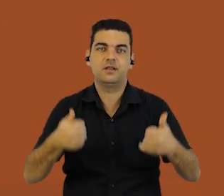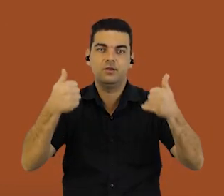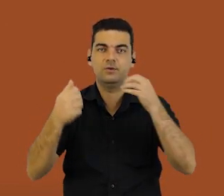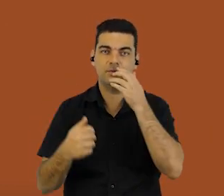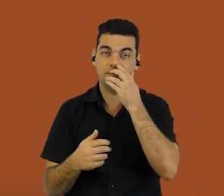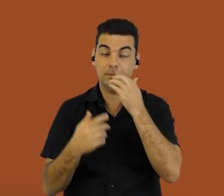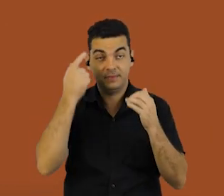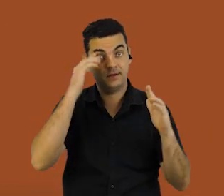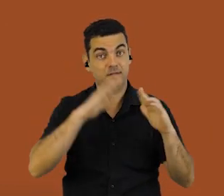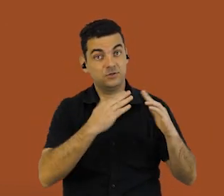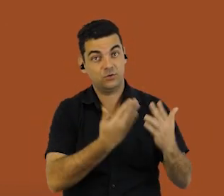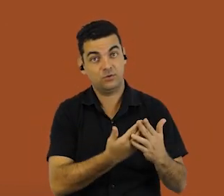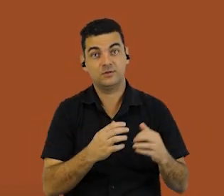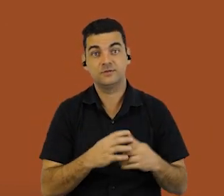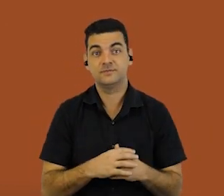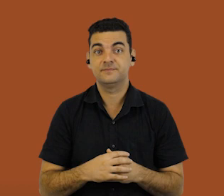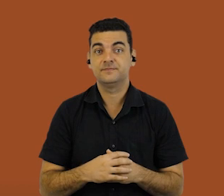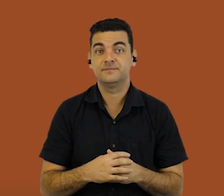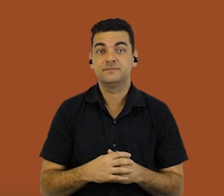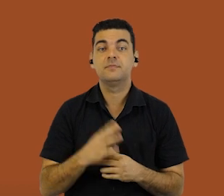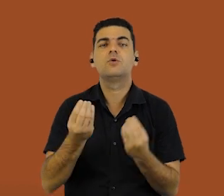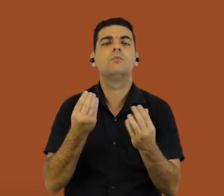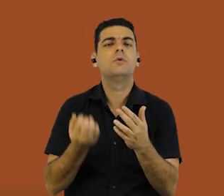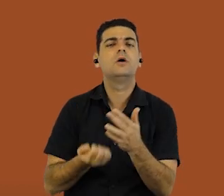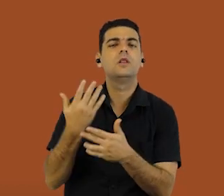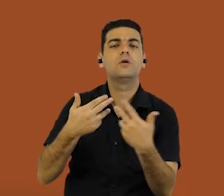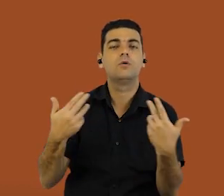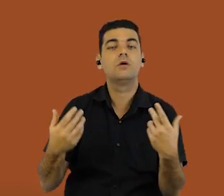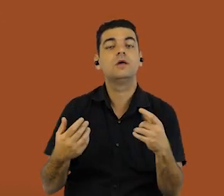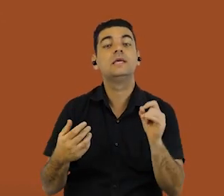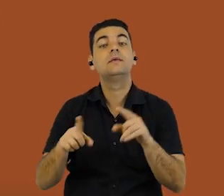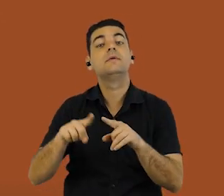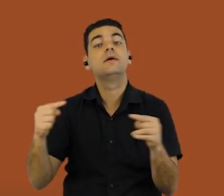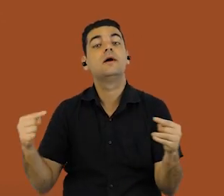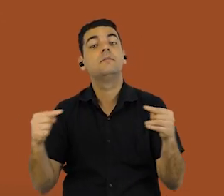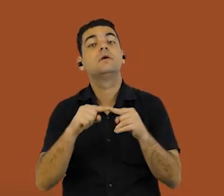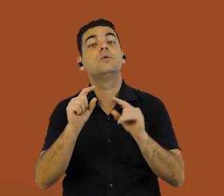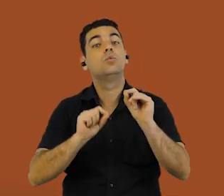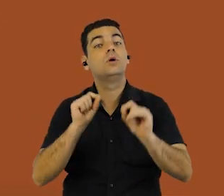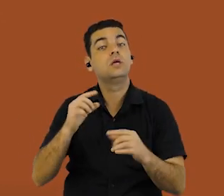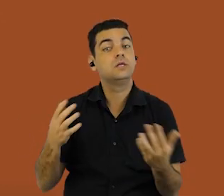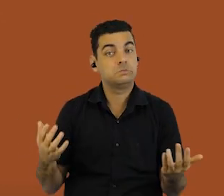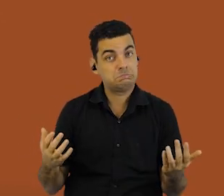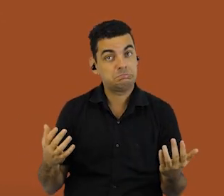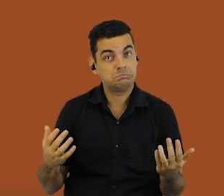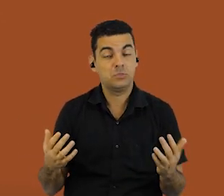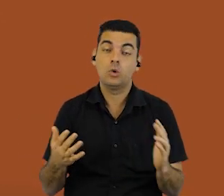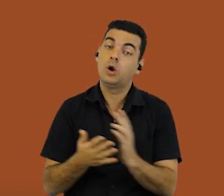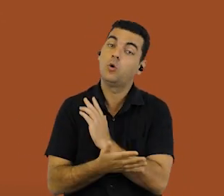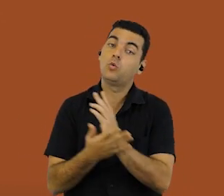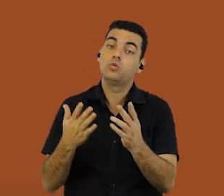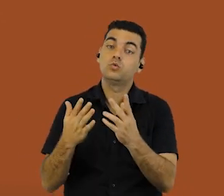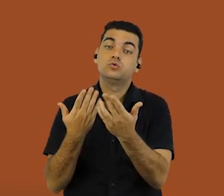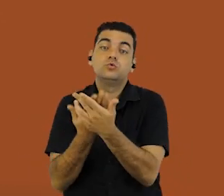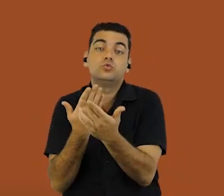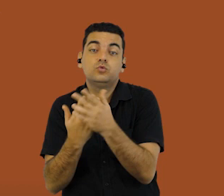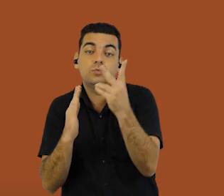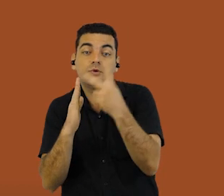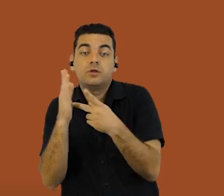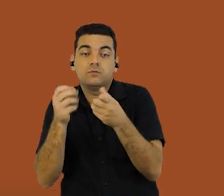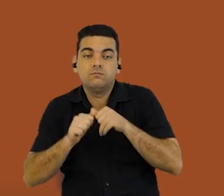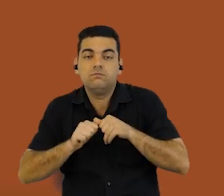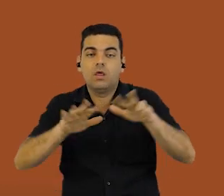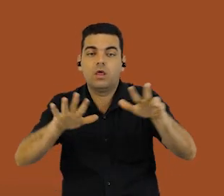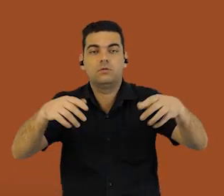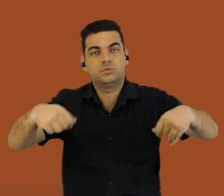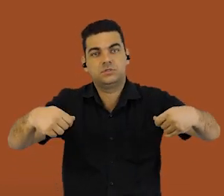Com a escola, mas também o que se produz e o quanto que isso, que às vezes poderia ter mais repercussão